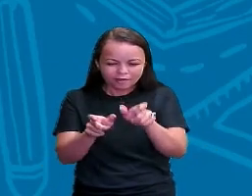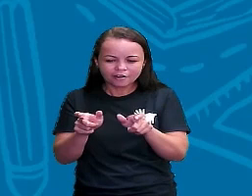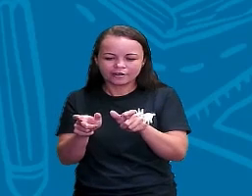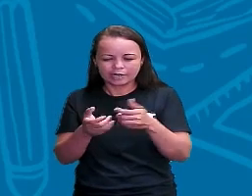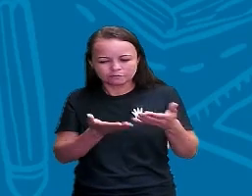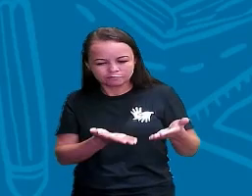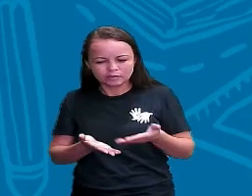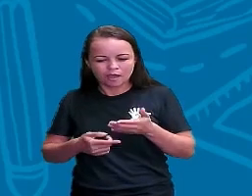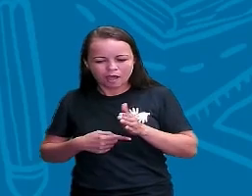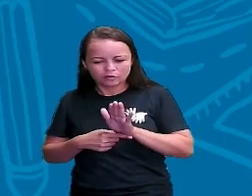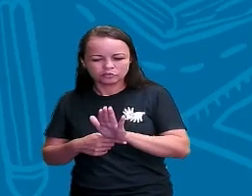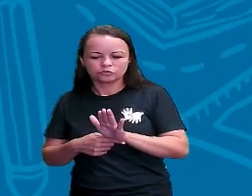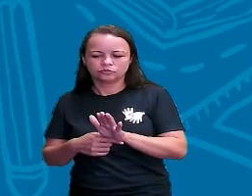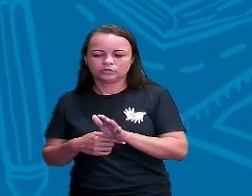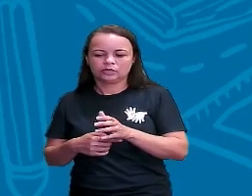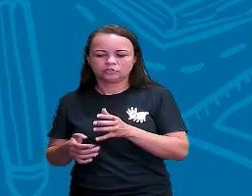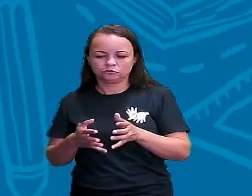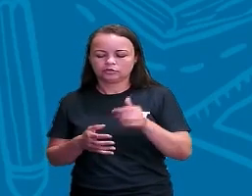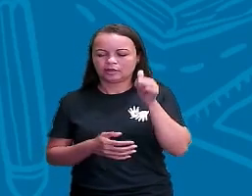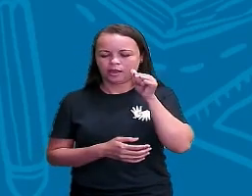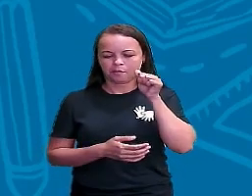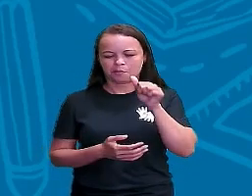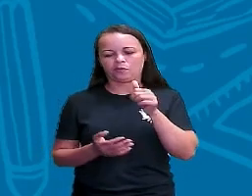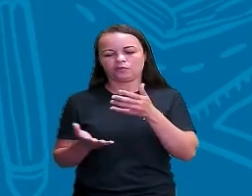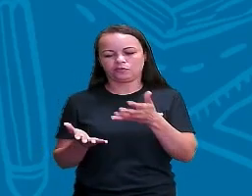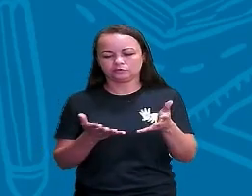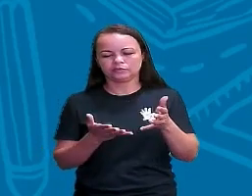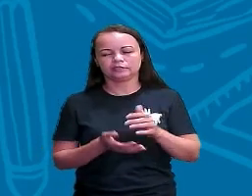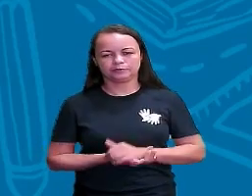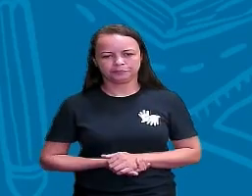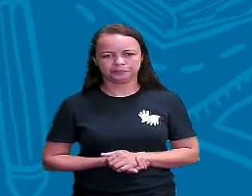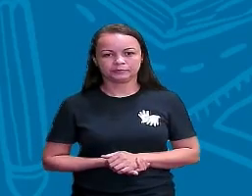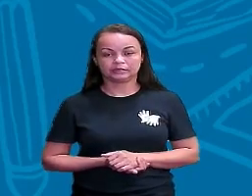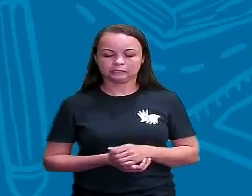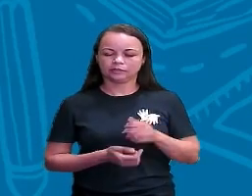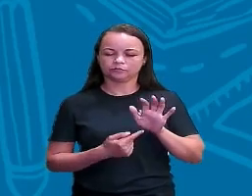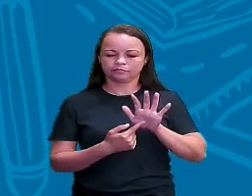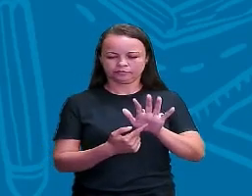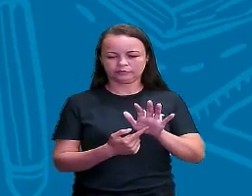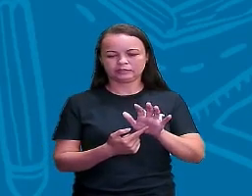Exatamente, a letra A está representando aí um exemplo de catacrese.